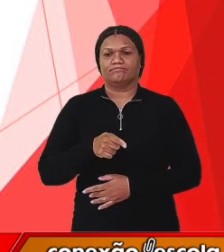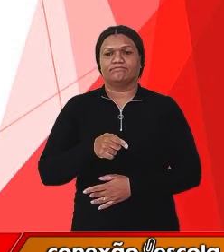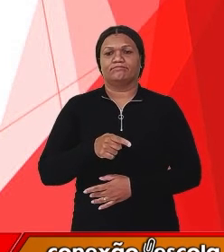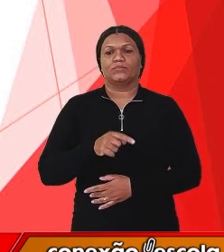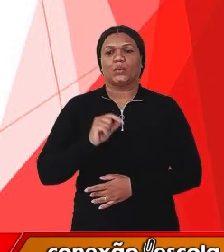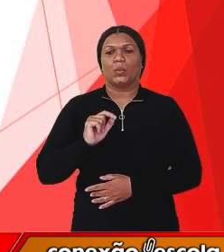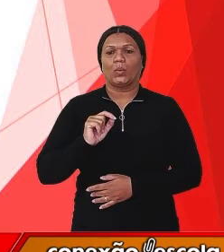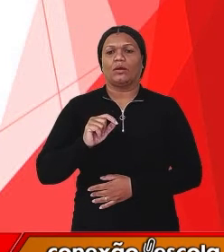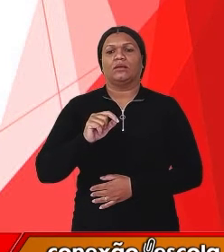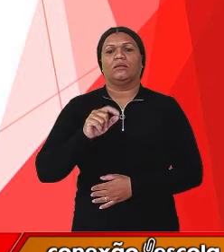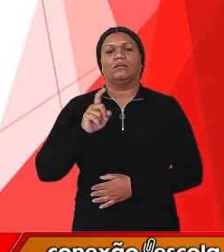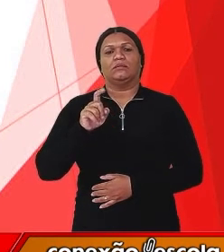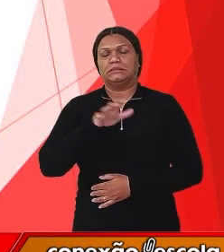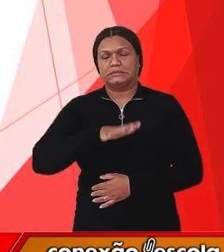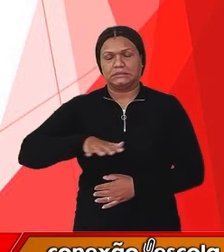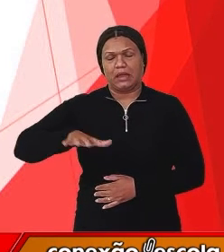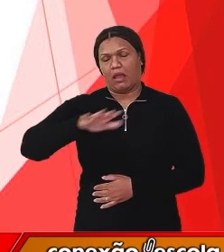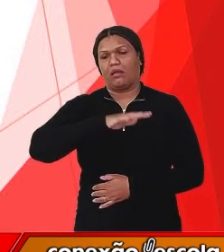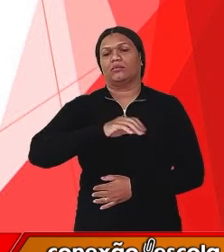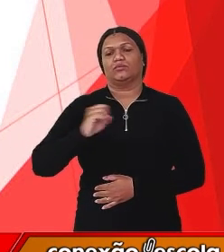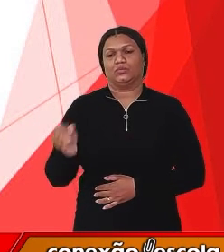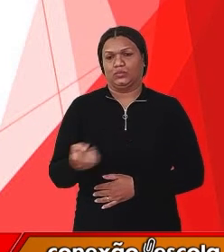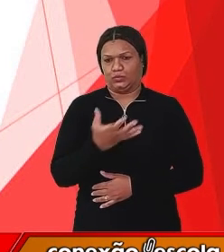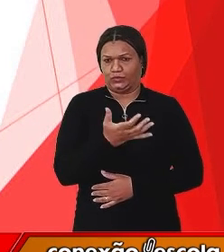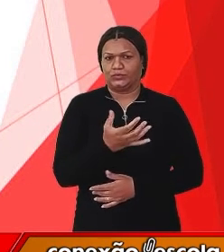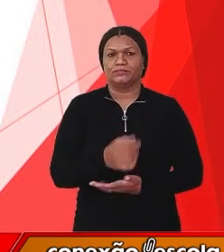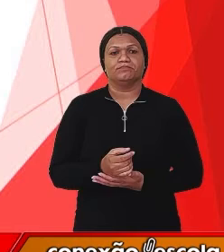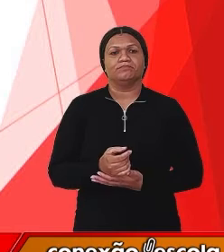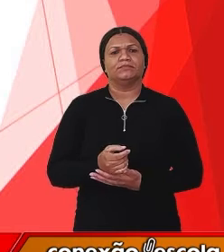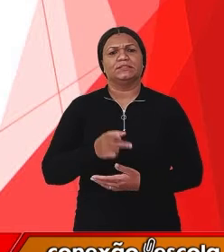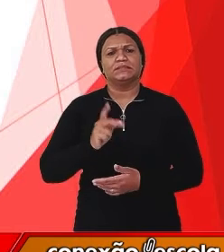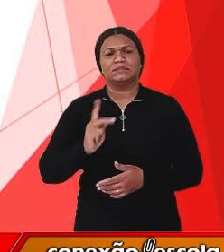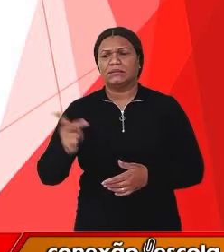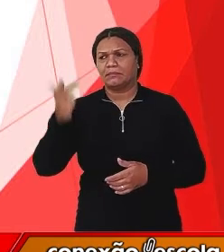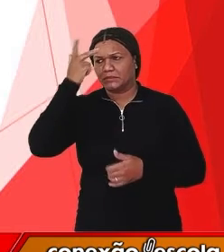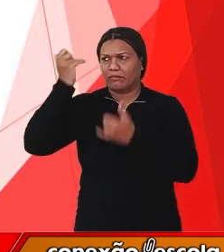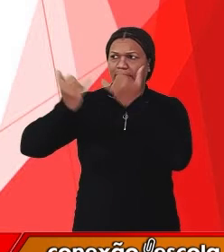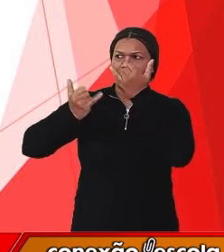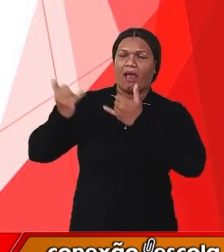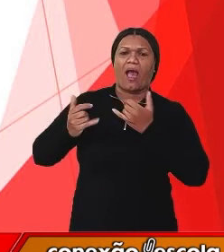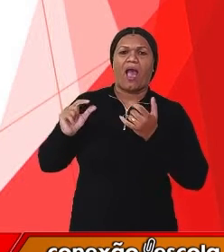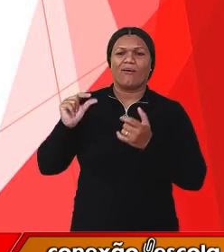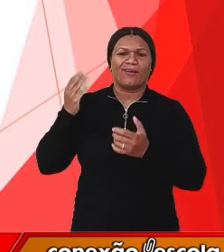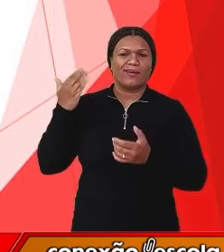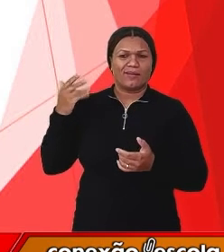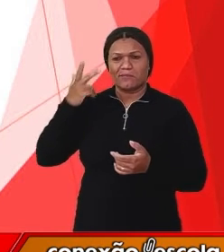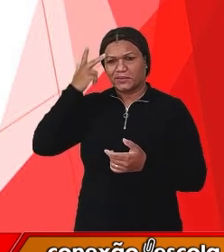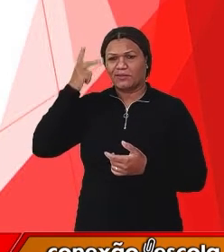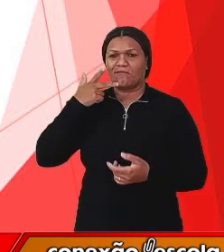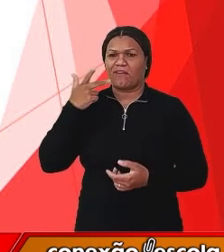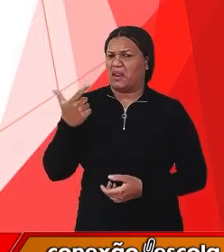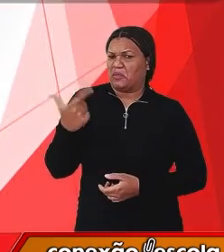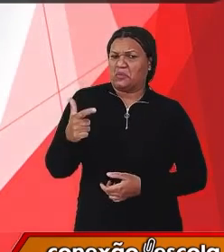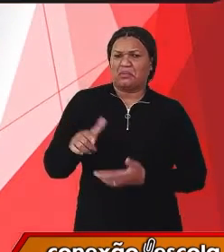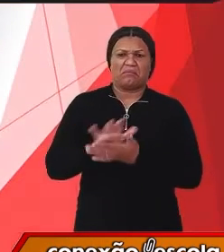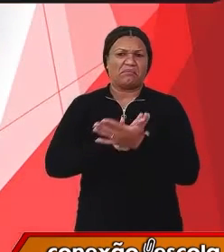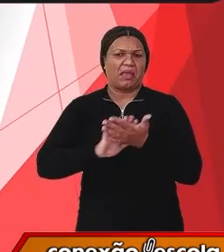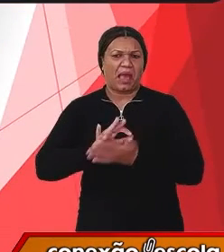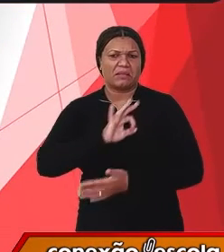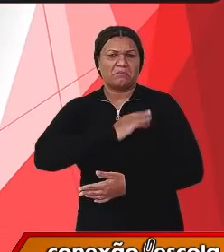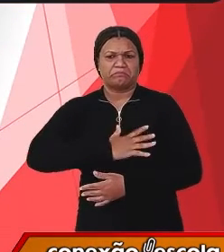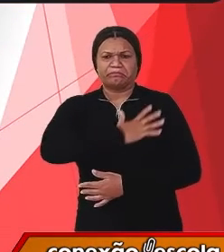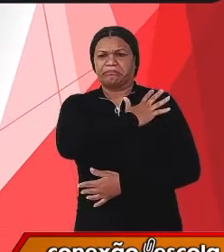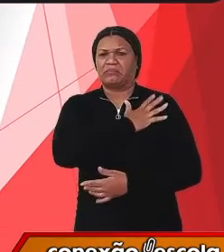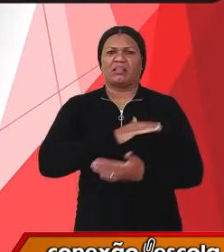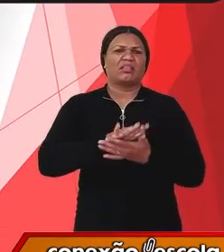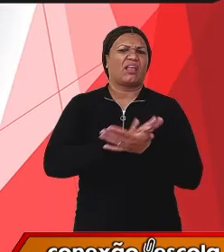Sempre nós ouvimos agora, nesses últimos tempos, que não houve ditadura militar no Brasil. Eu gostaria que vocês pudessem